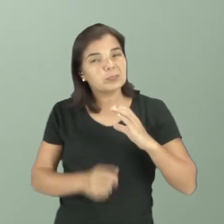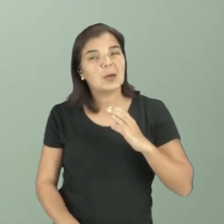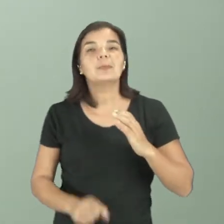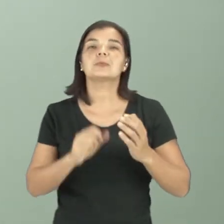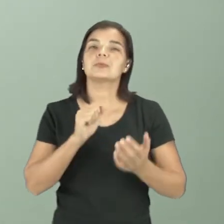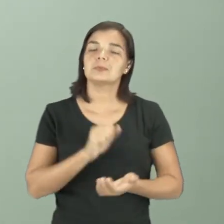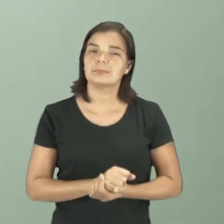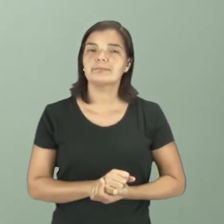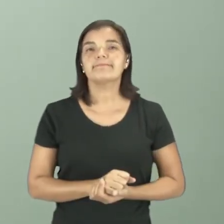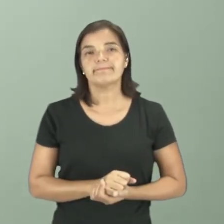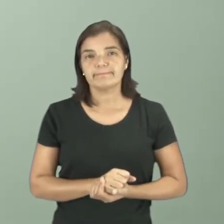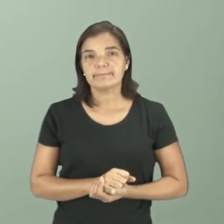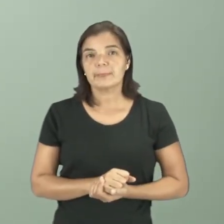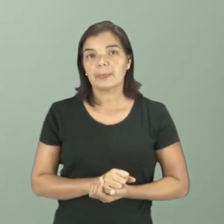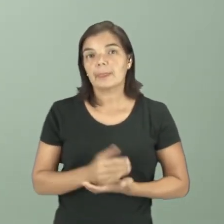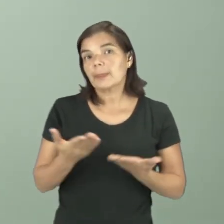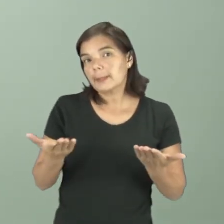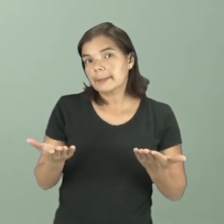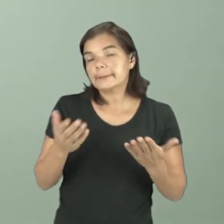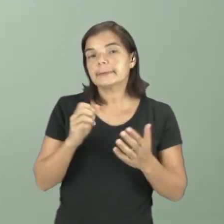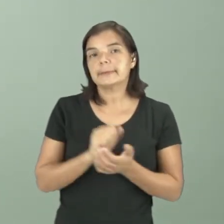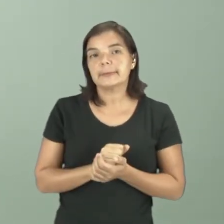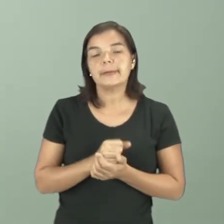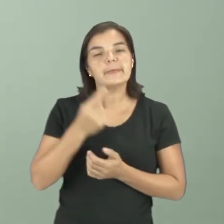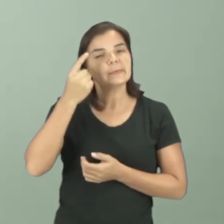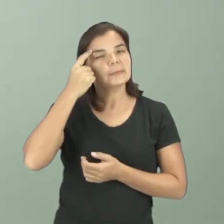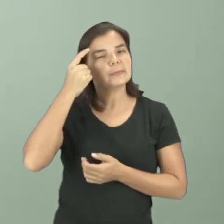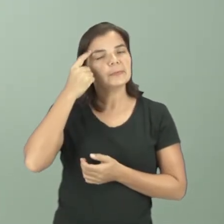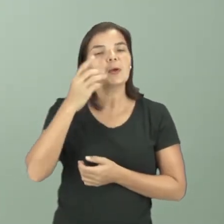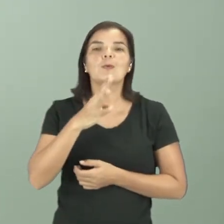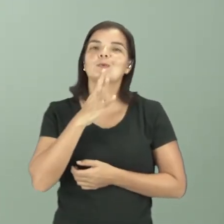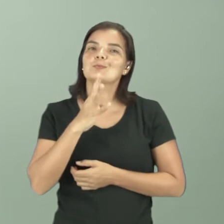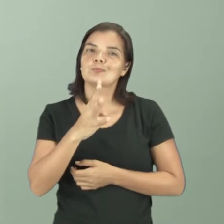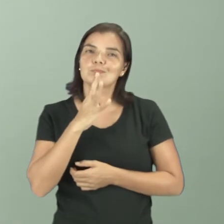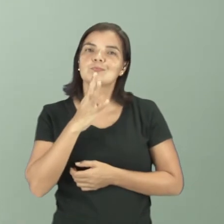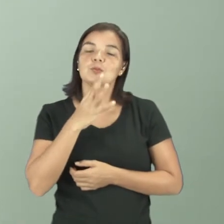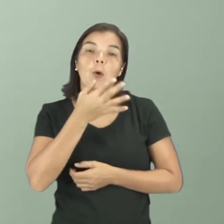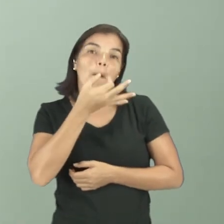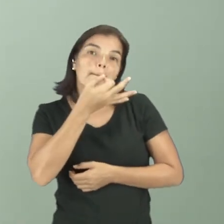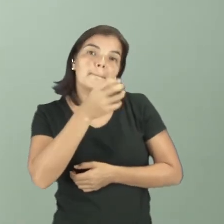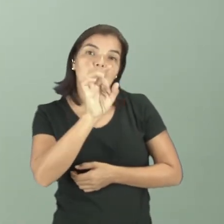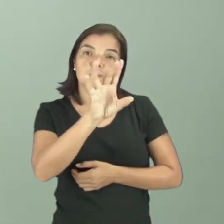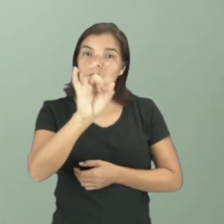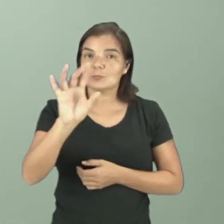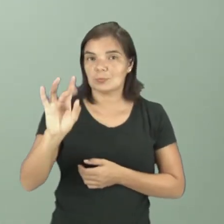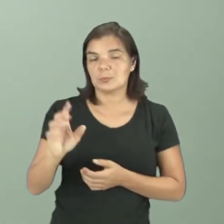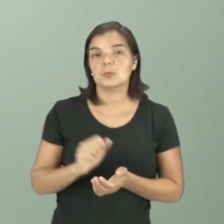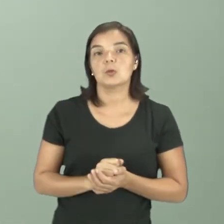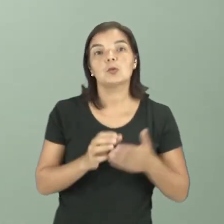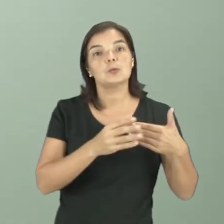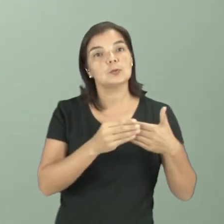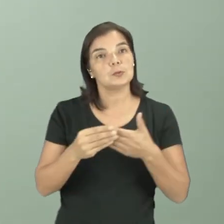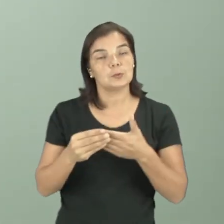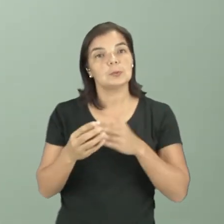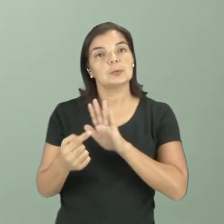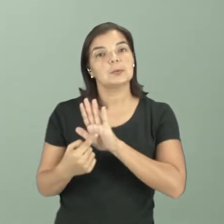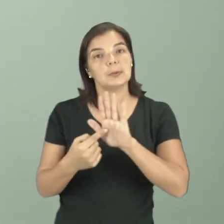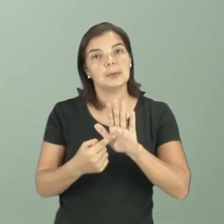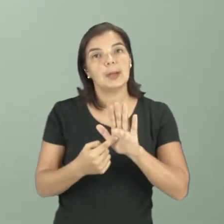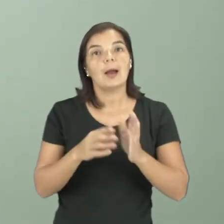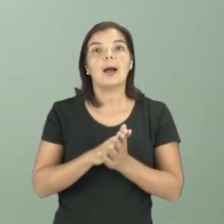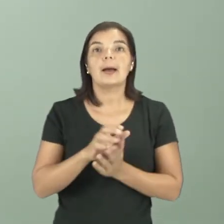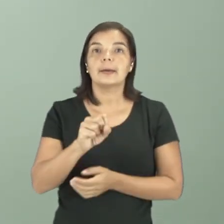se aprofundarem e construírem o próprio ponto de vista de vocês. Eu só trouxe a Simone de